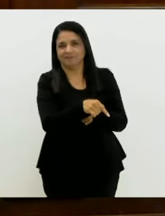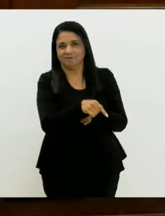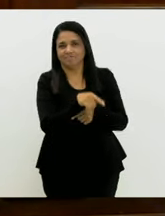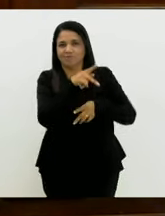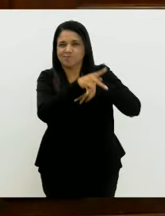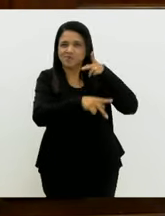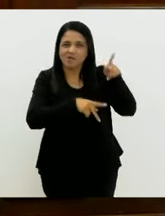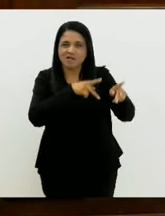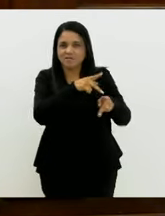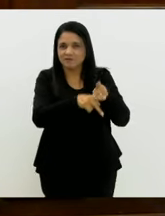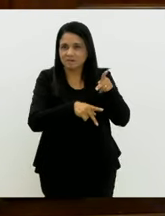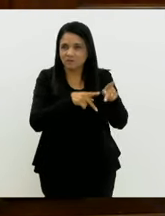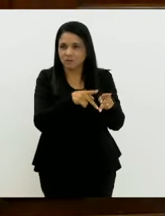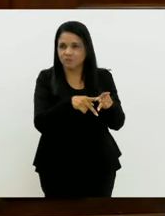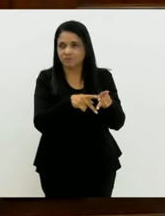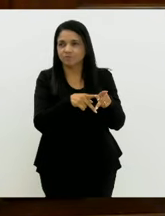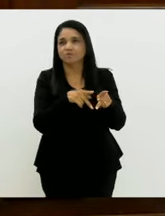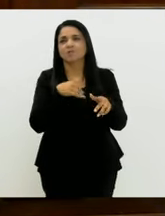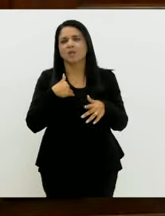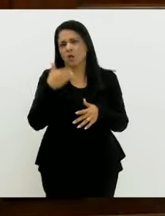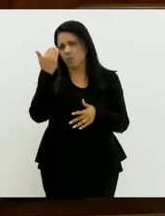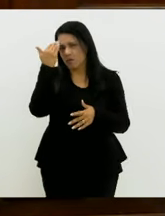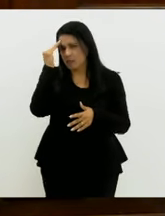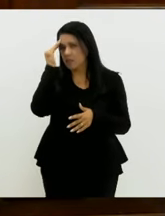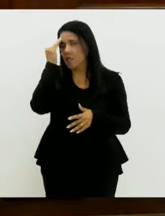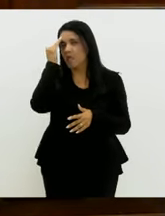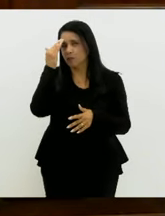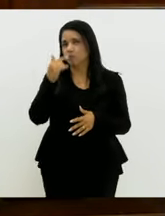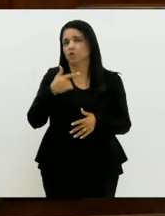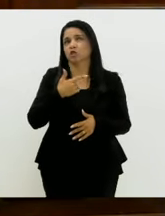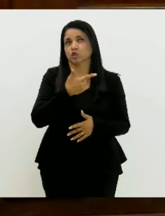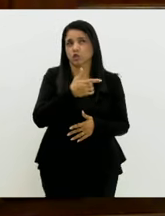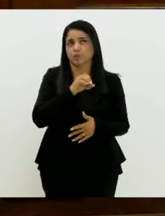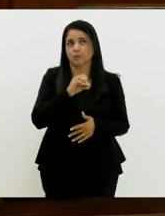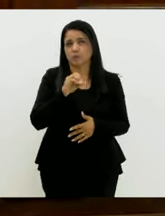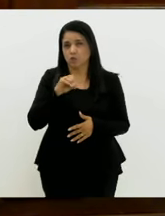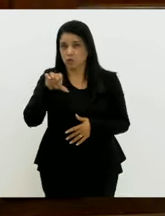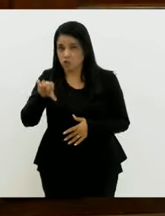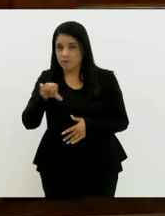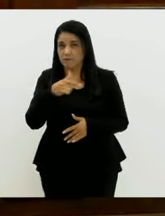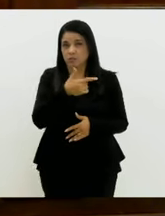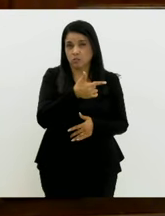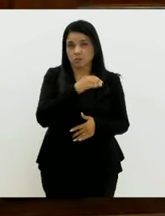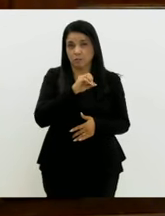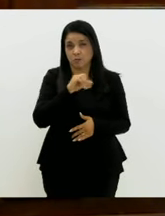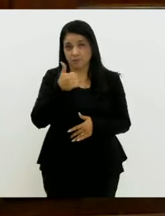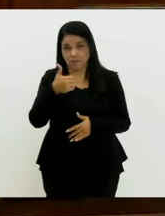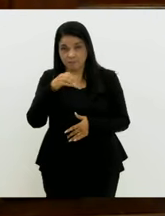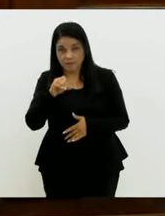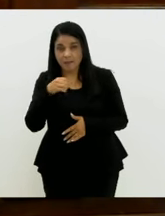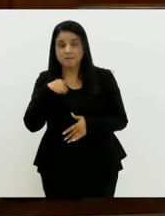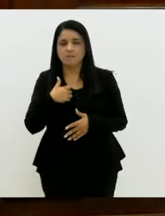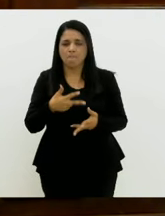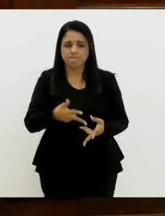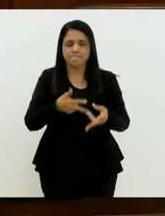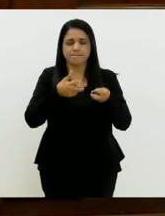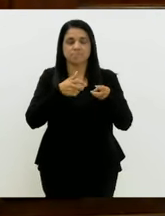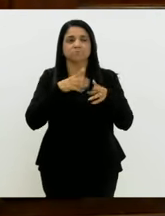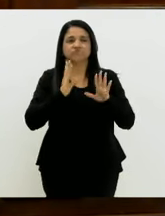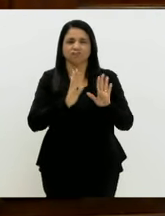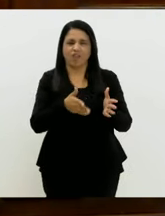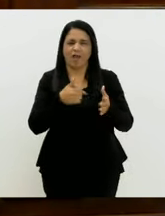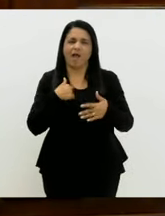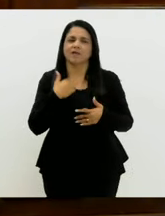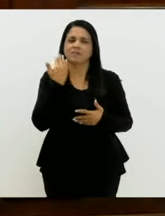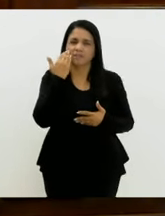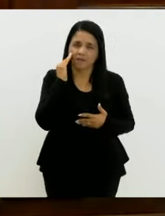estava passando. Se bem que eu entendo bem que 2009 para 2010, naquela enchente, eu vi tudo o que estava acontecendo, entendo muito bem aquilo. Mas de